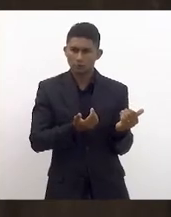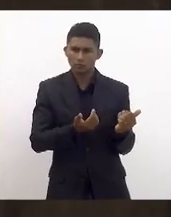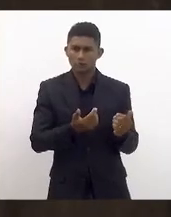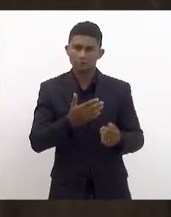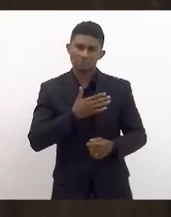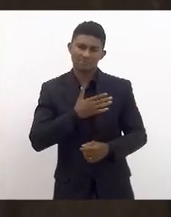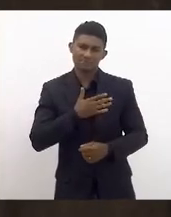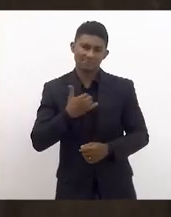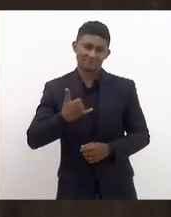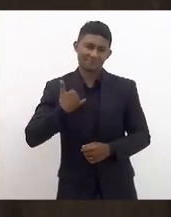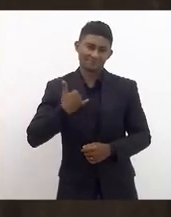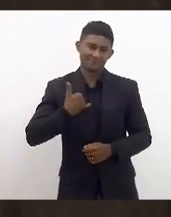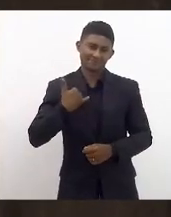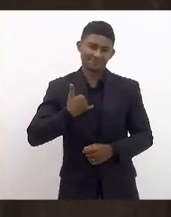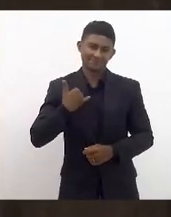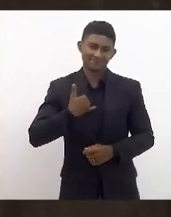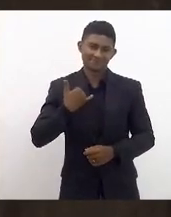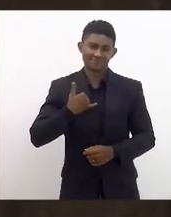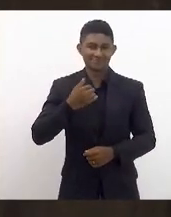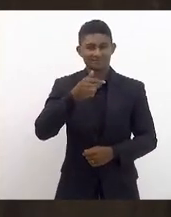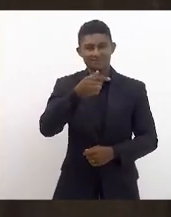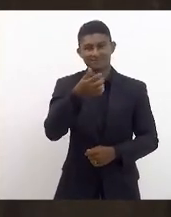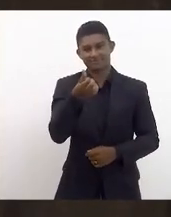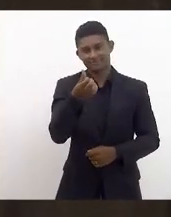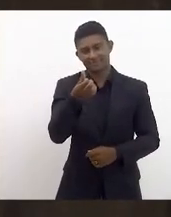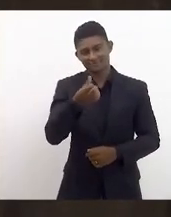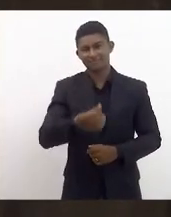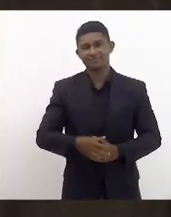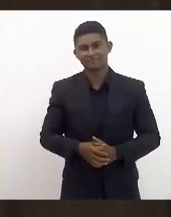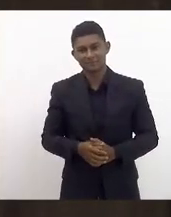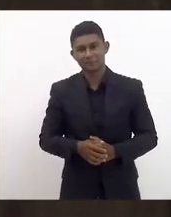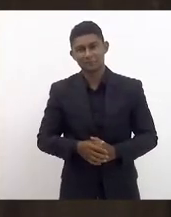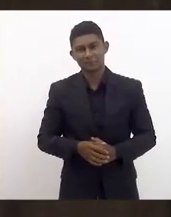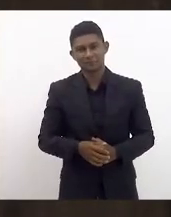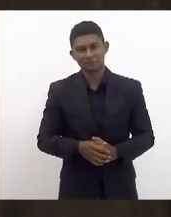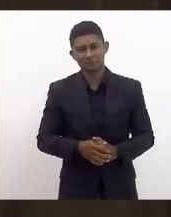idade, 76 anos,